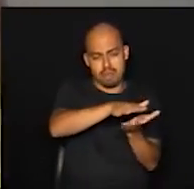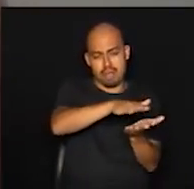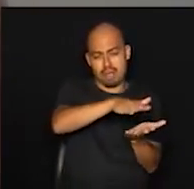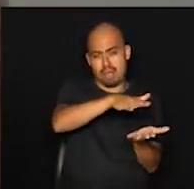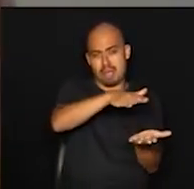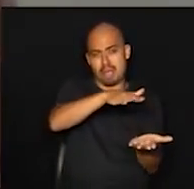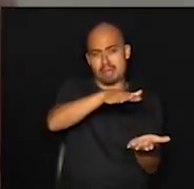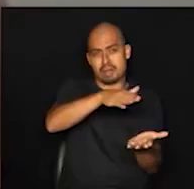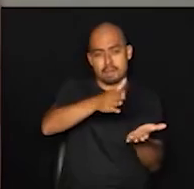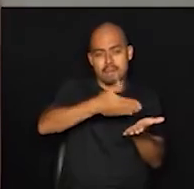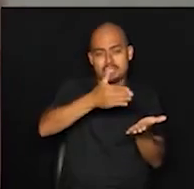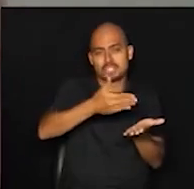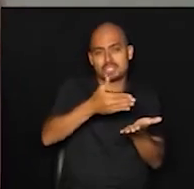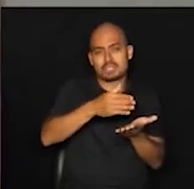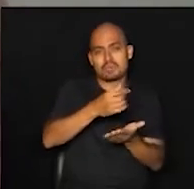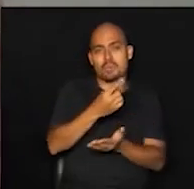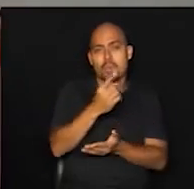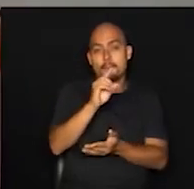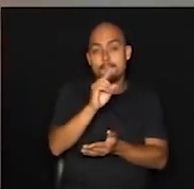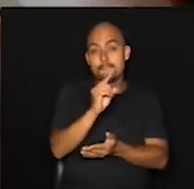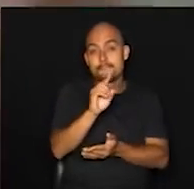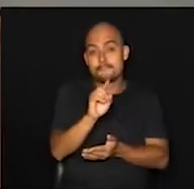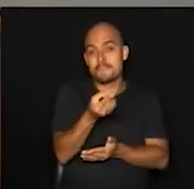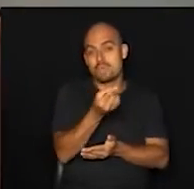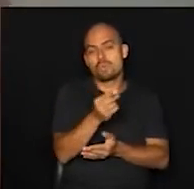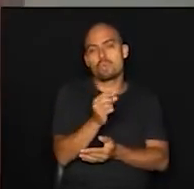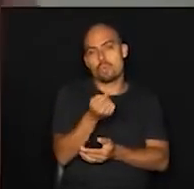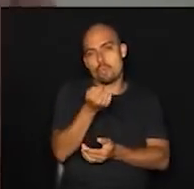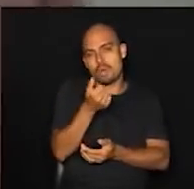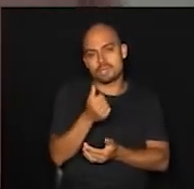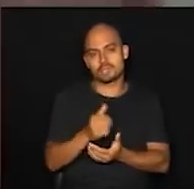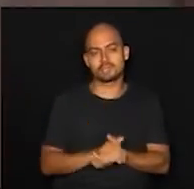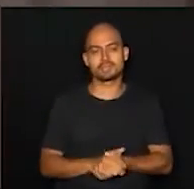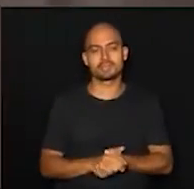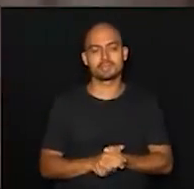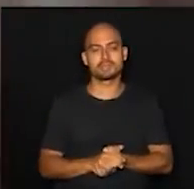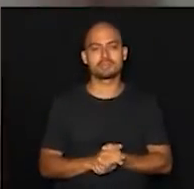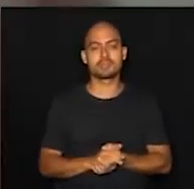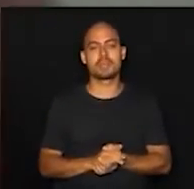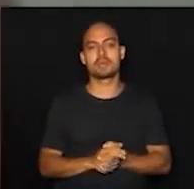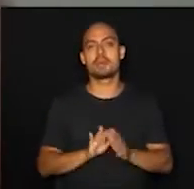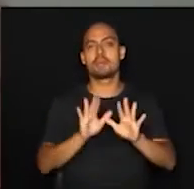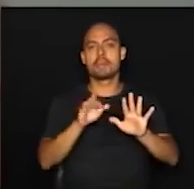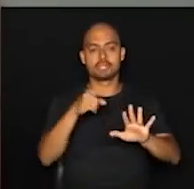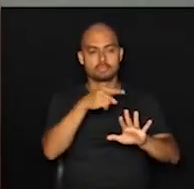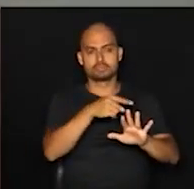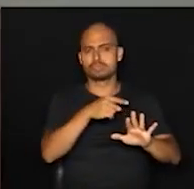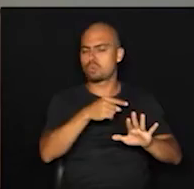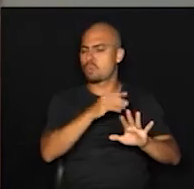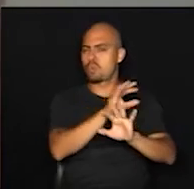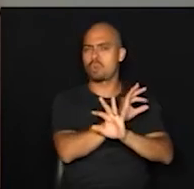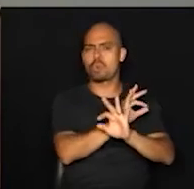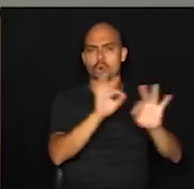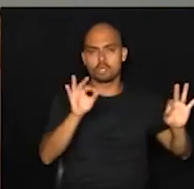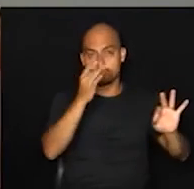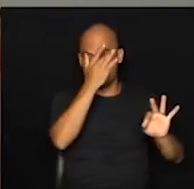Gabriel? Tem quase 1000 páginas, é uma loucura. Mas ele vale a pena para quem